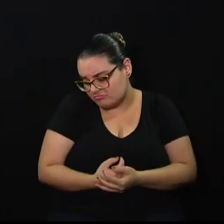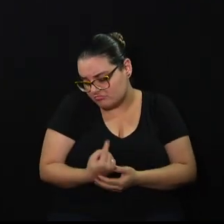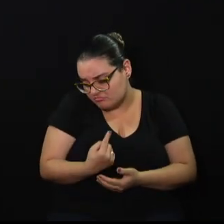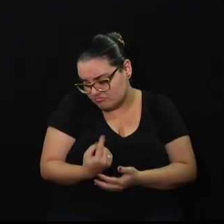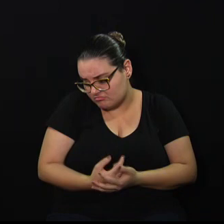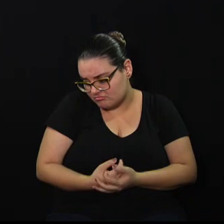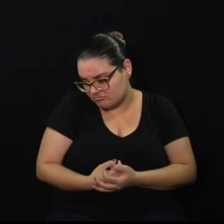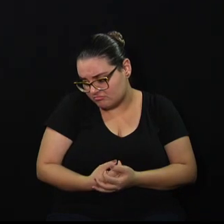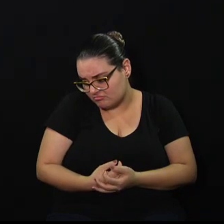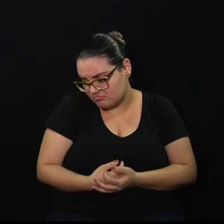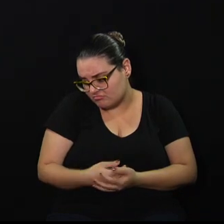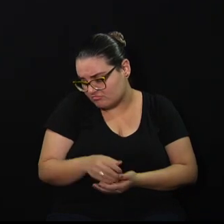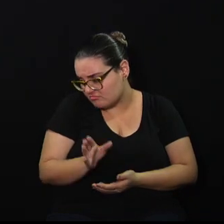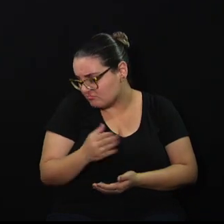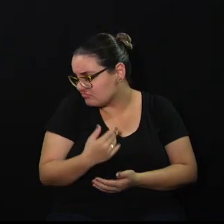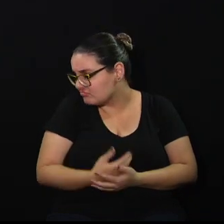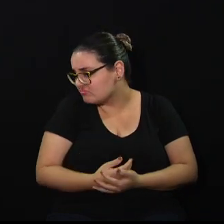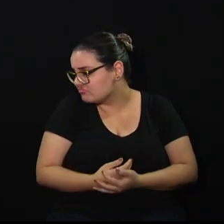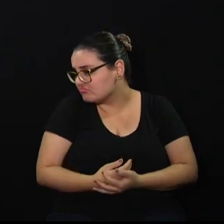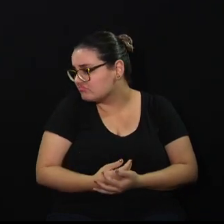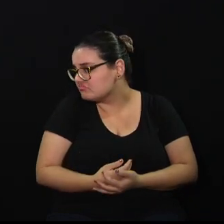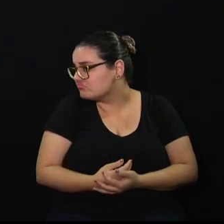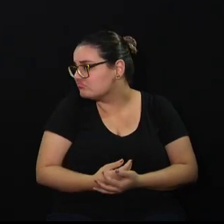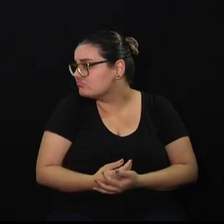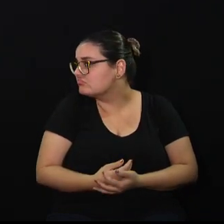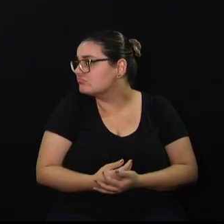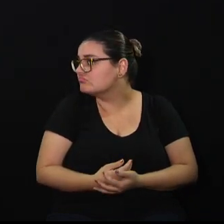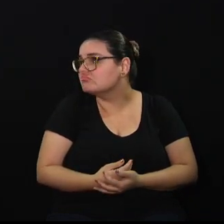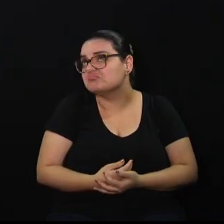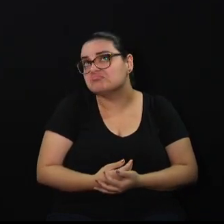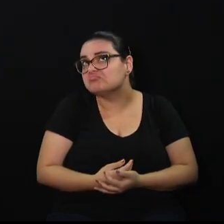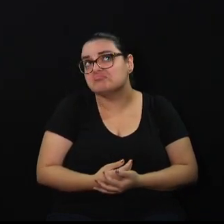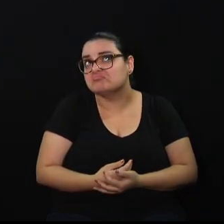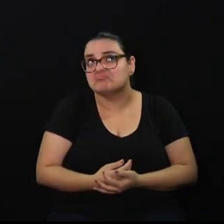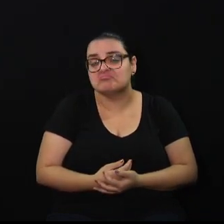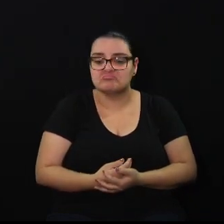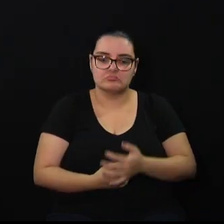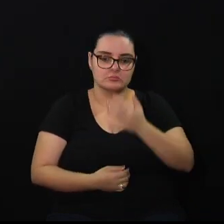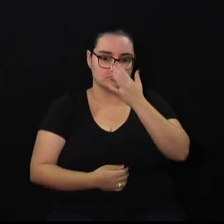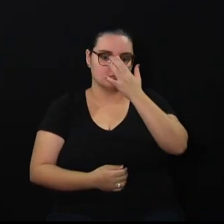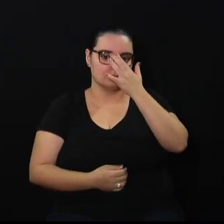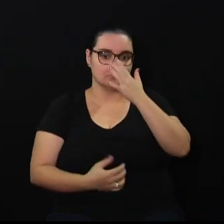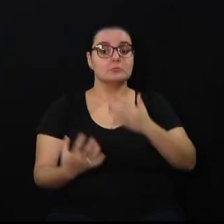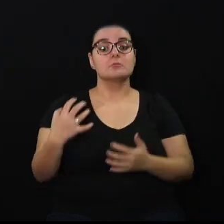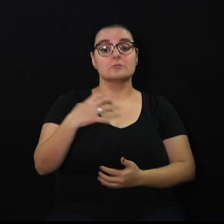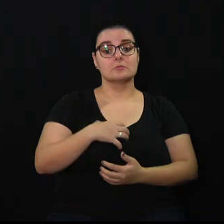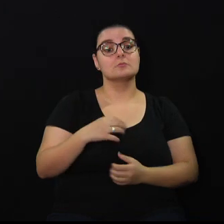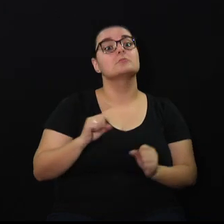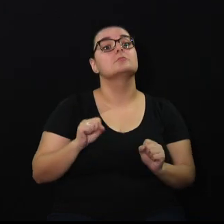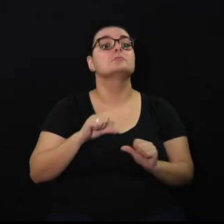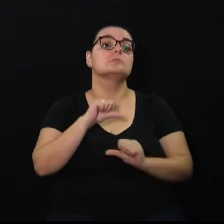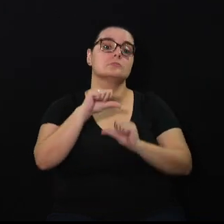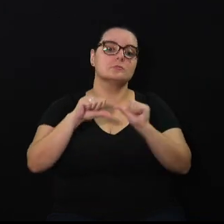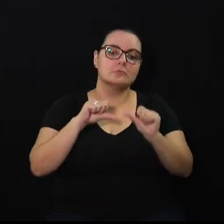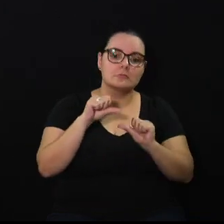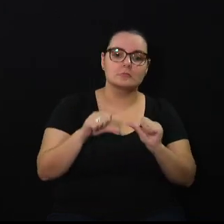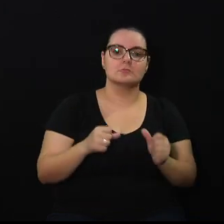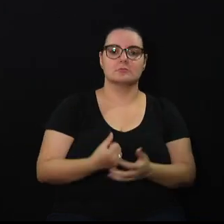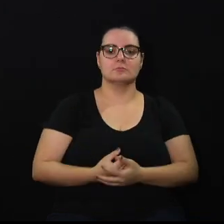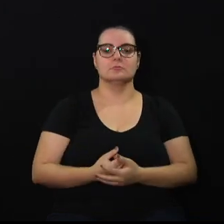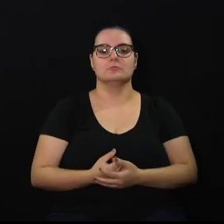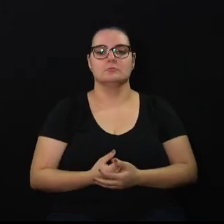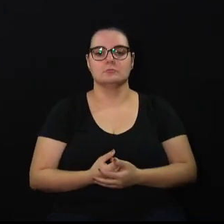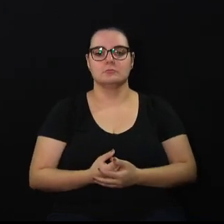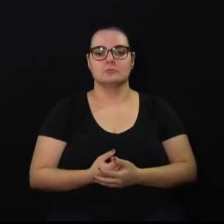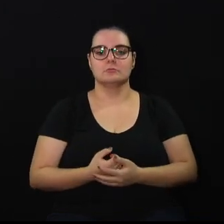acontece à volta dele né ea sensibilidade ela pode mudar né do tempo